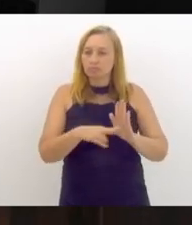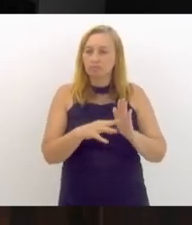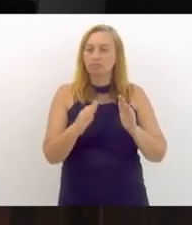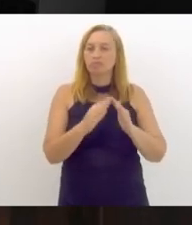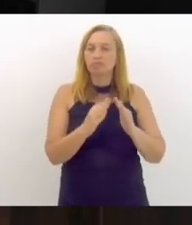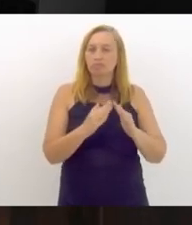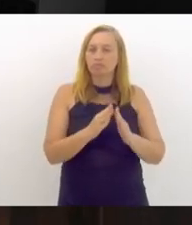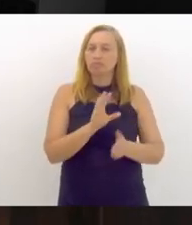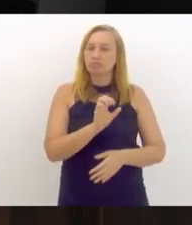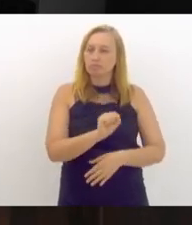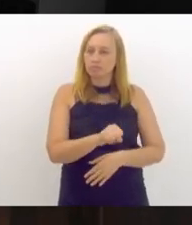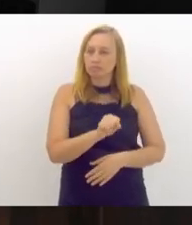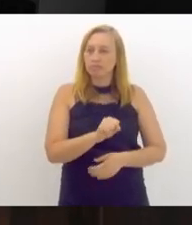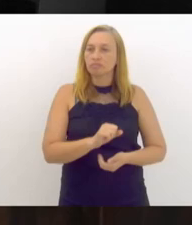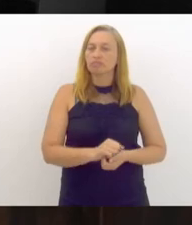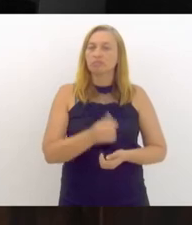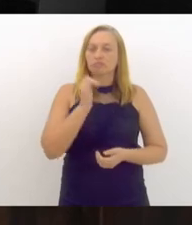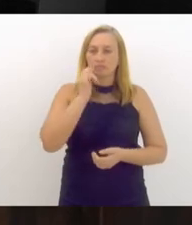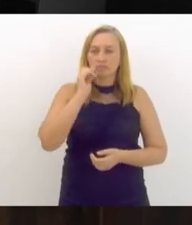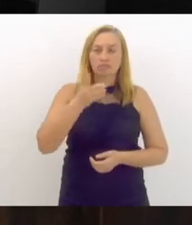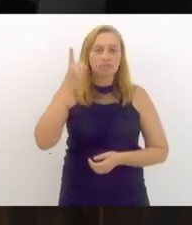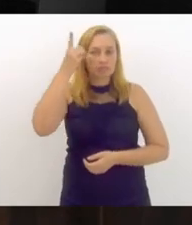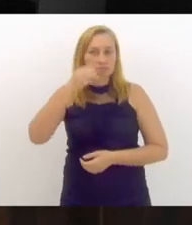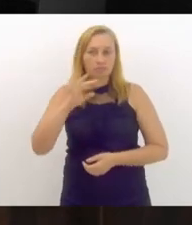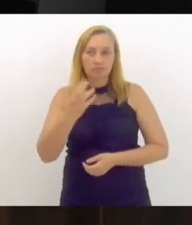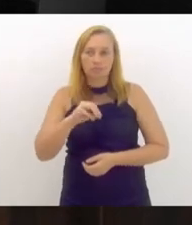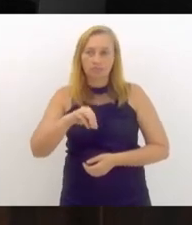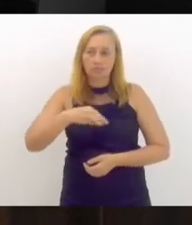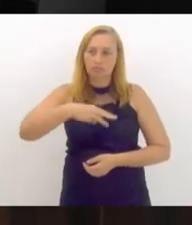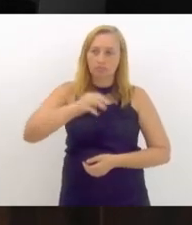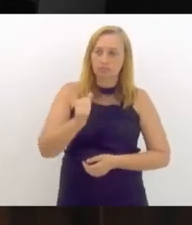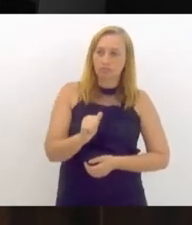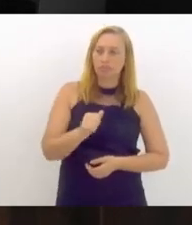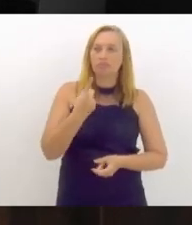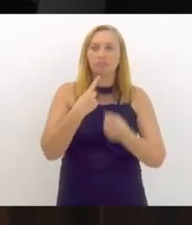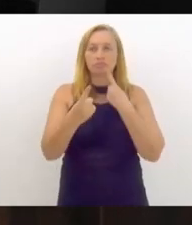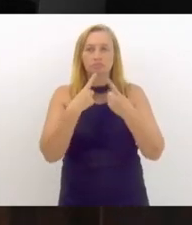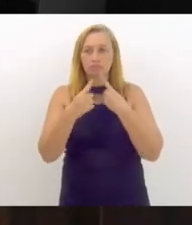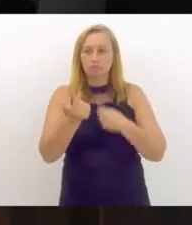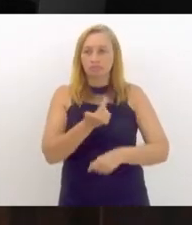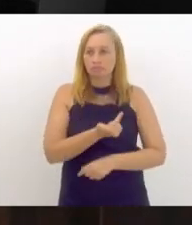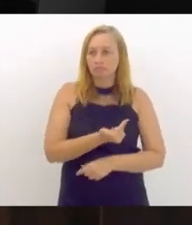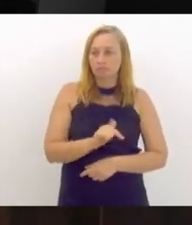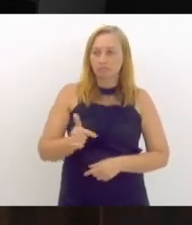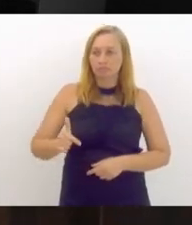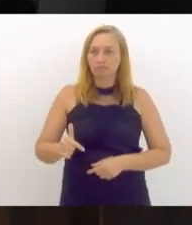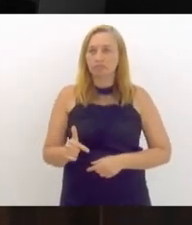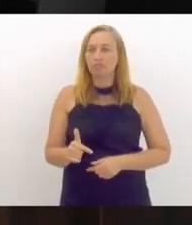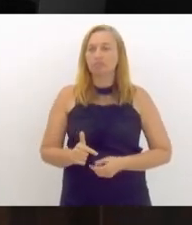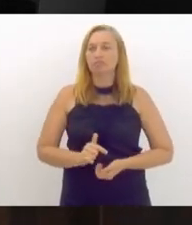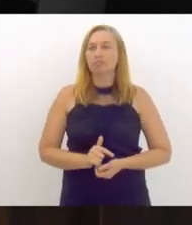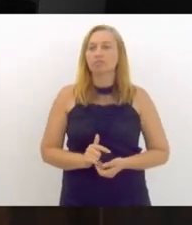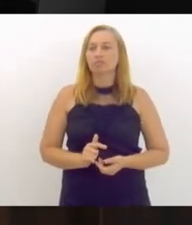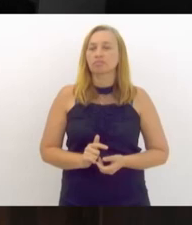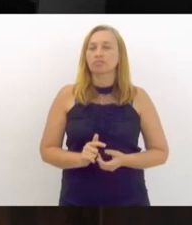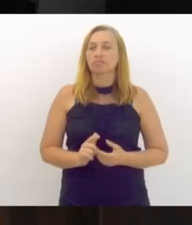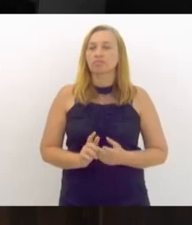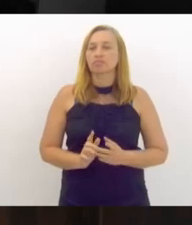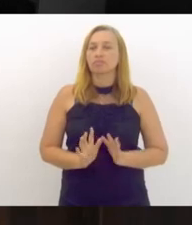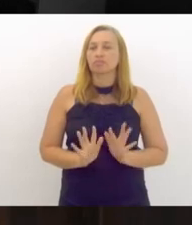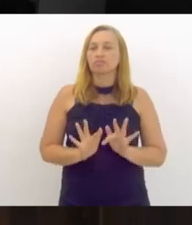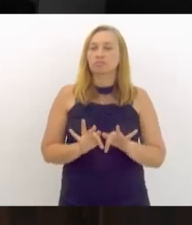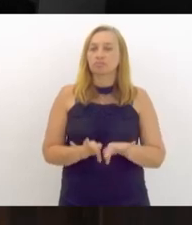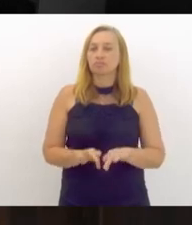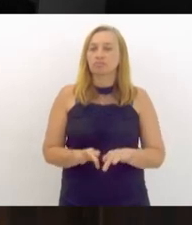Proposições Externas, favorável. Relator, deputado Chico Machado. Em discussão. Não havendo quem queira